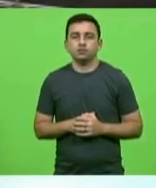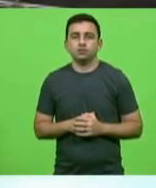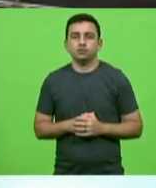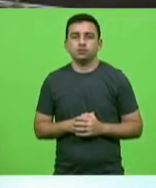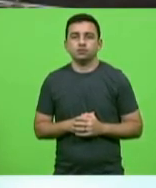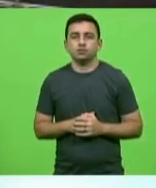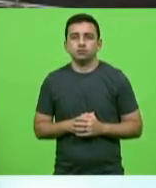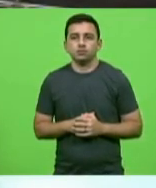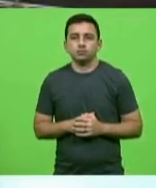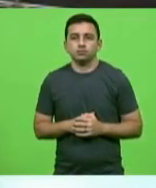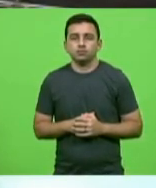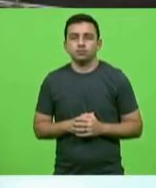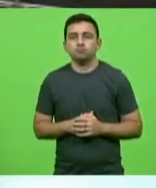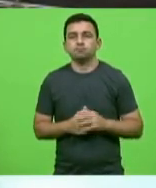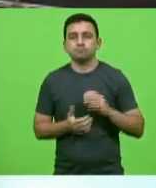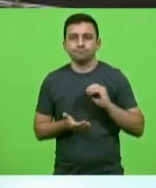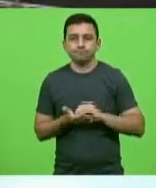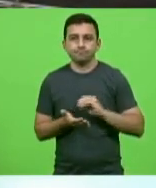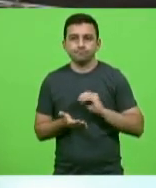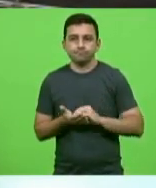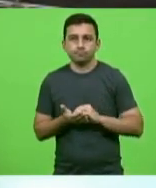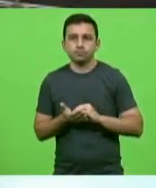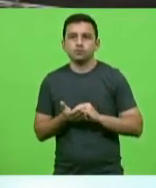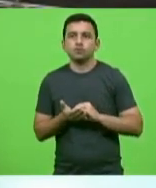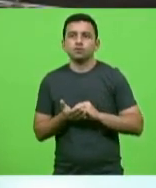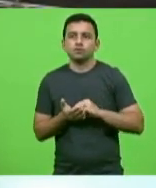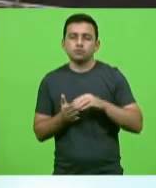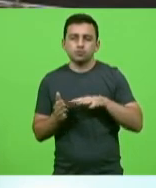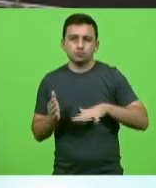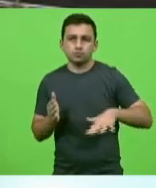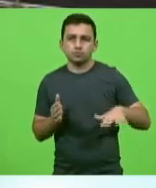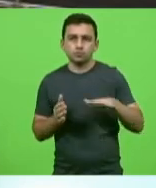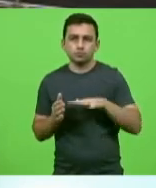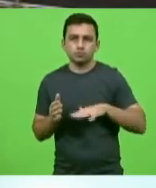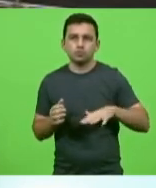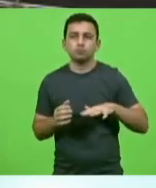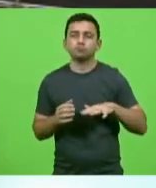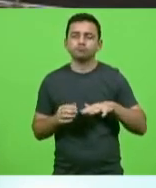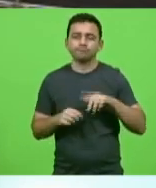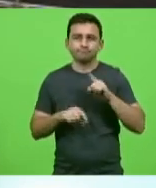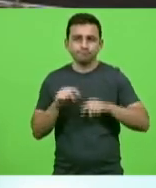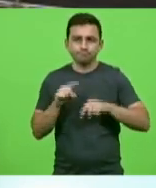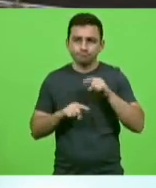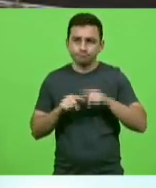a ausência de indícios mínimos de autoria e materialidade